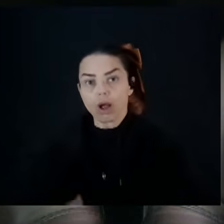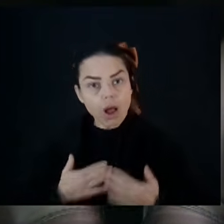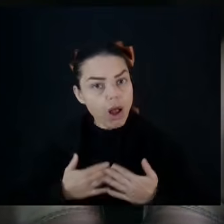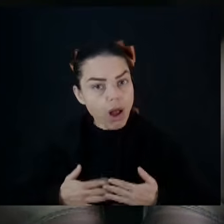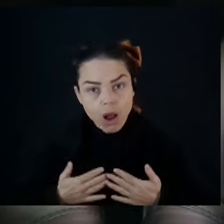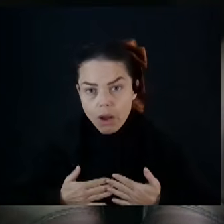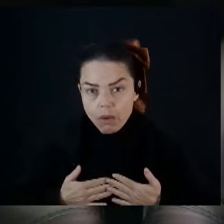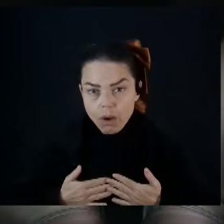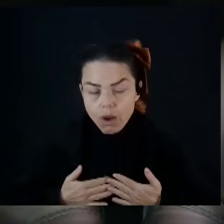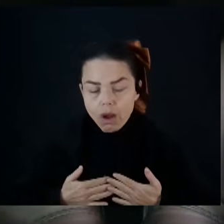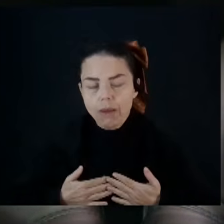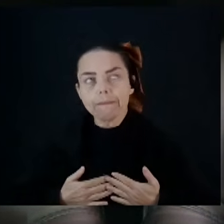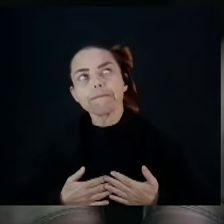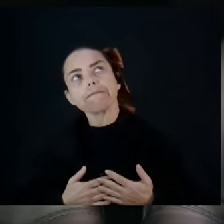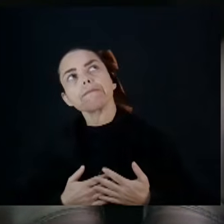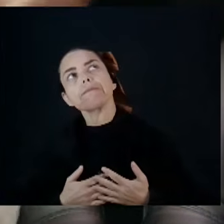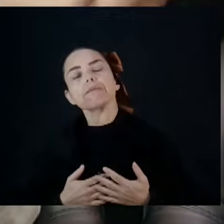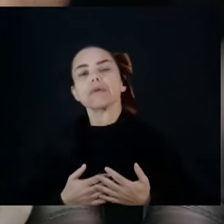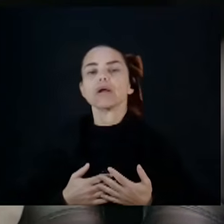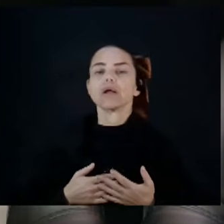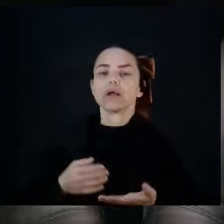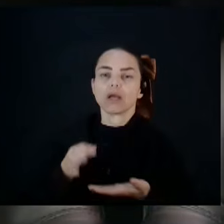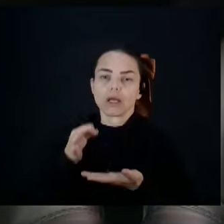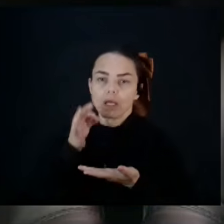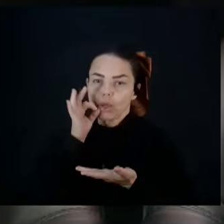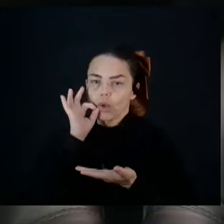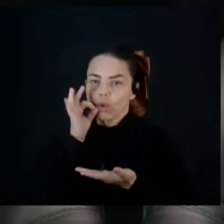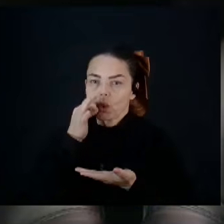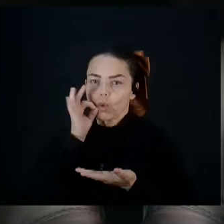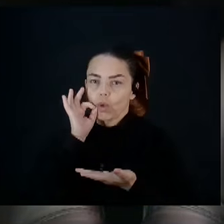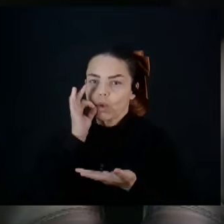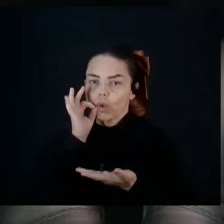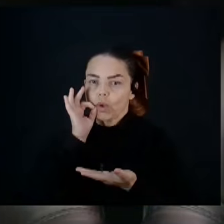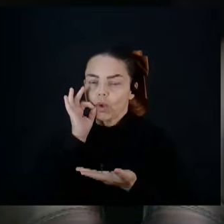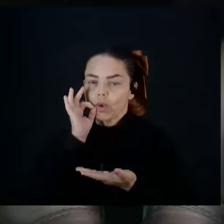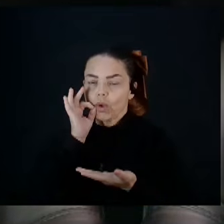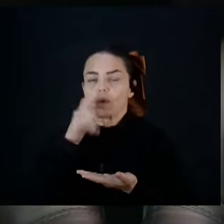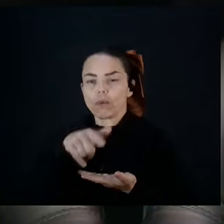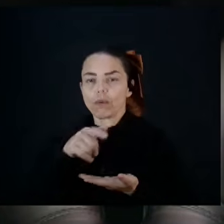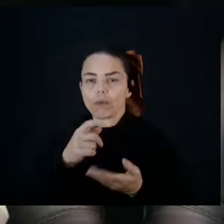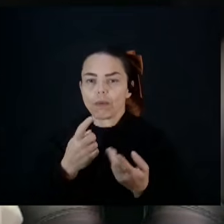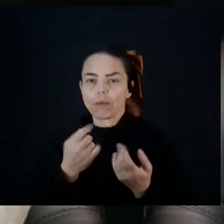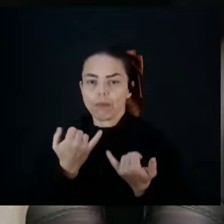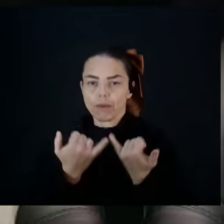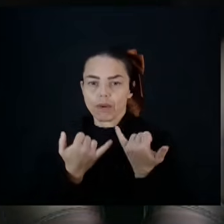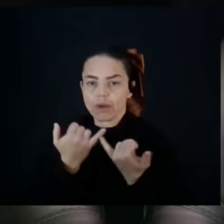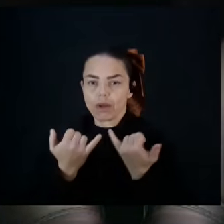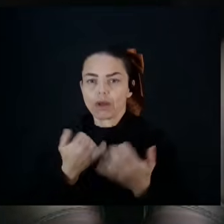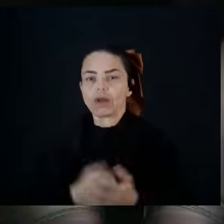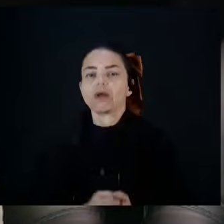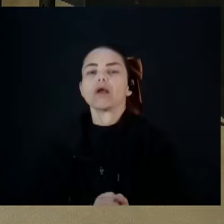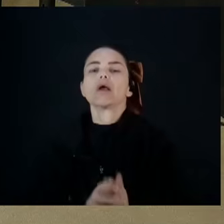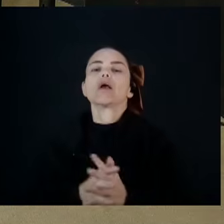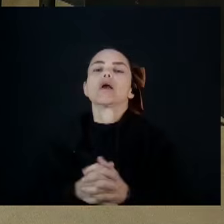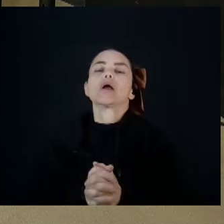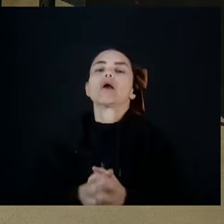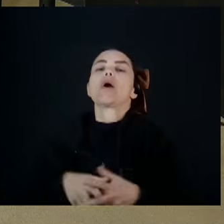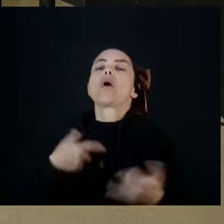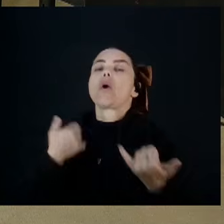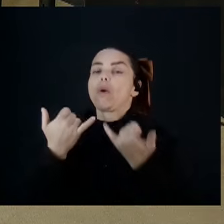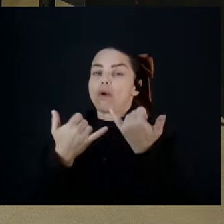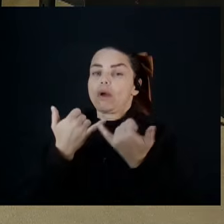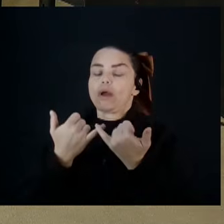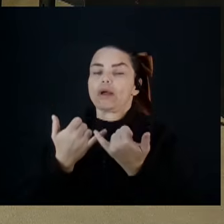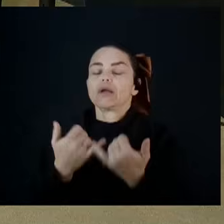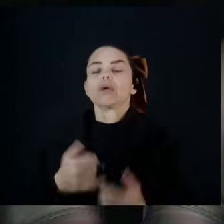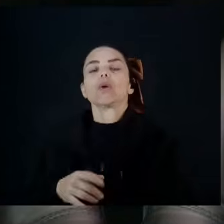alguma coisa, pegue uma xícara de café, eu gosto muito de fazer uma dinâmica, posso colocar aqui? Eu faço muito com os meus pacientes,